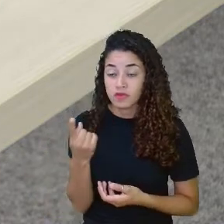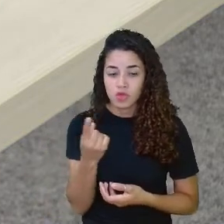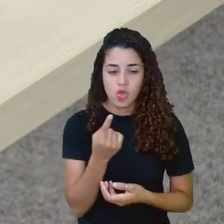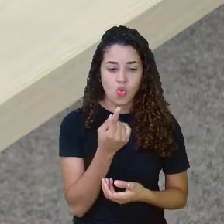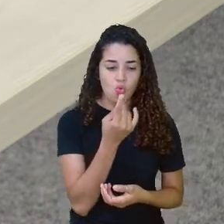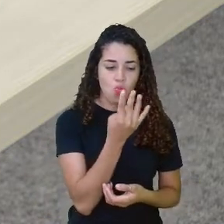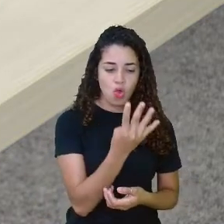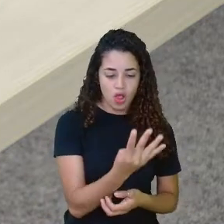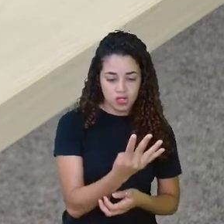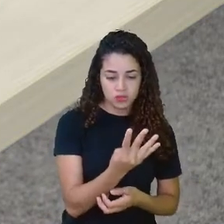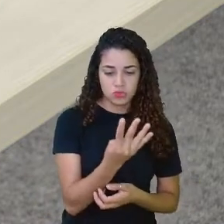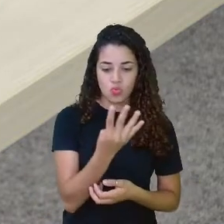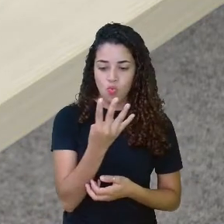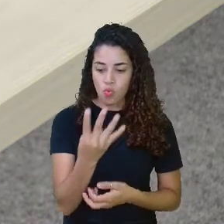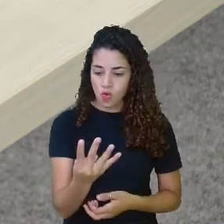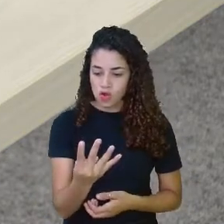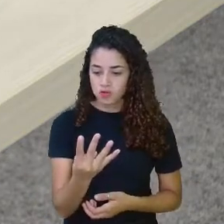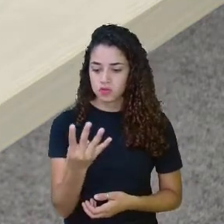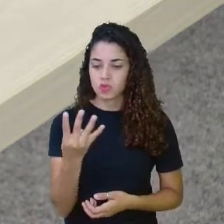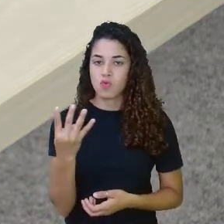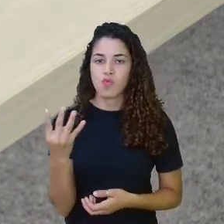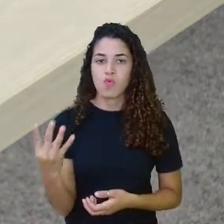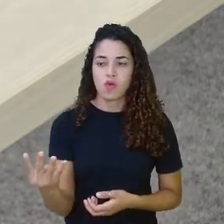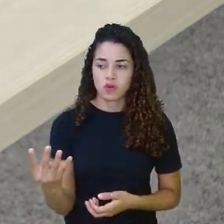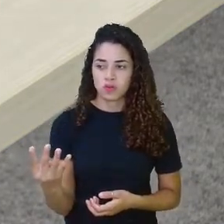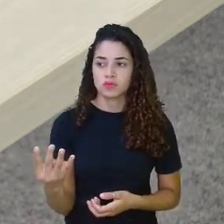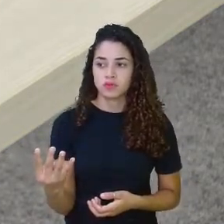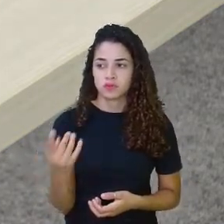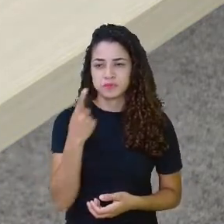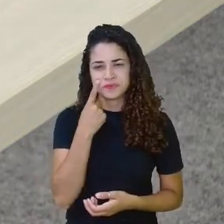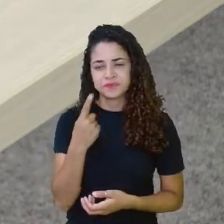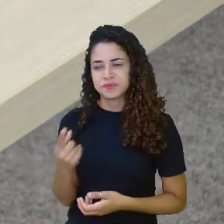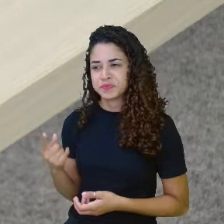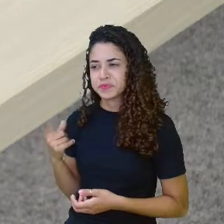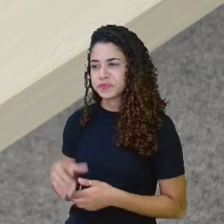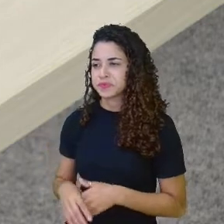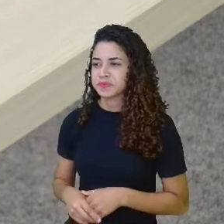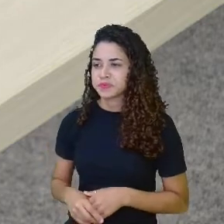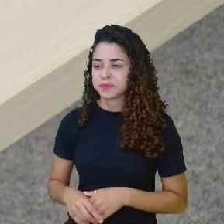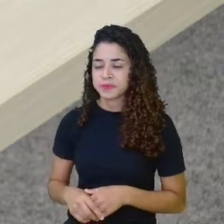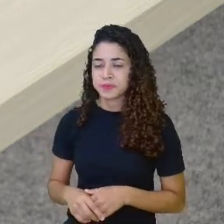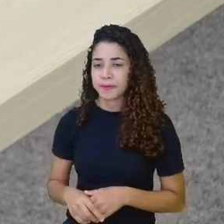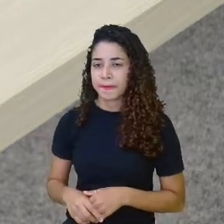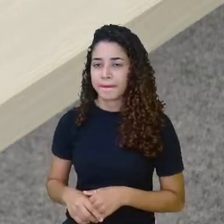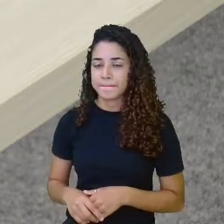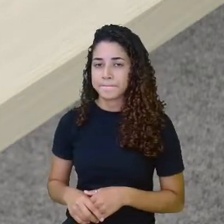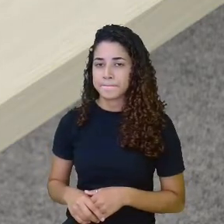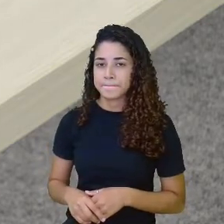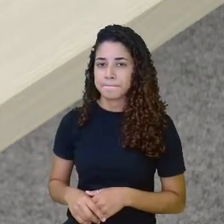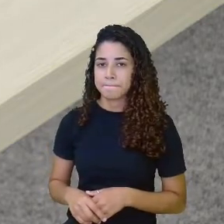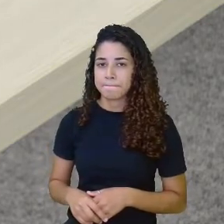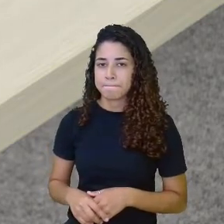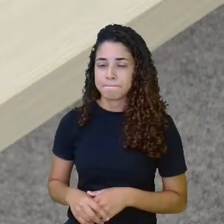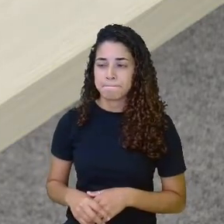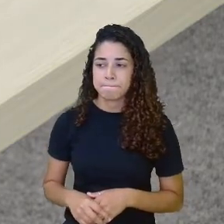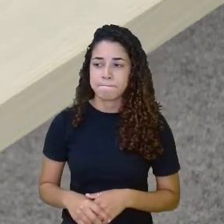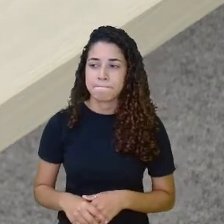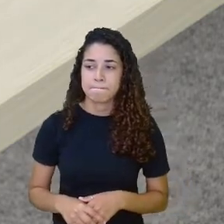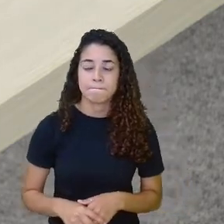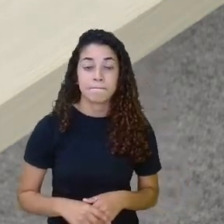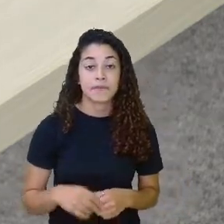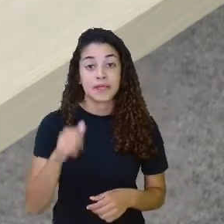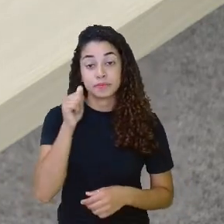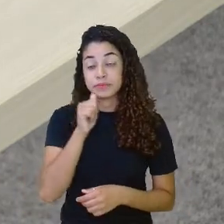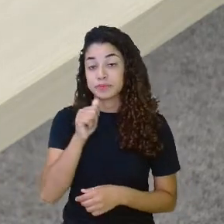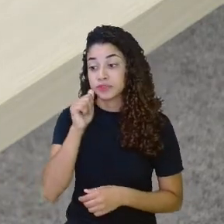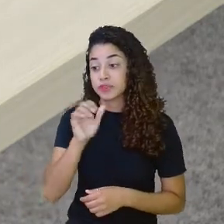4 aqui nessa parte, ficou também 4 aqui nesta parte. A Ana já